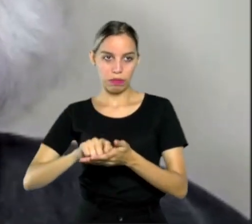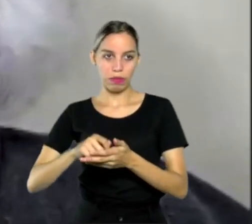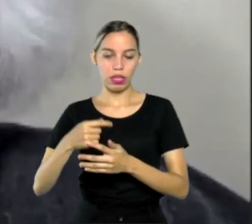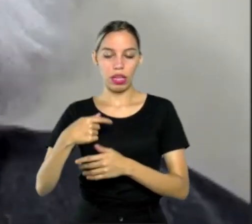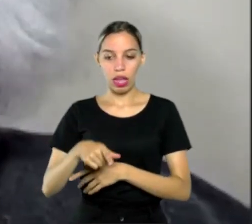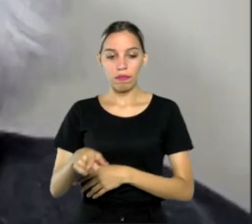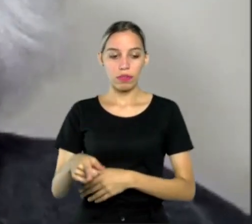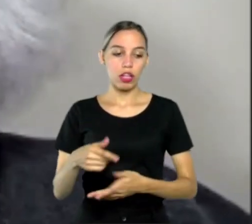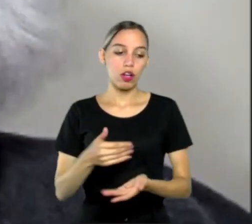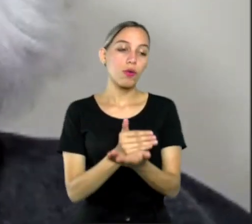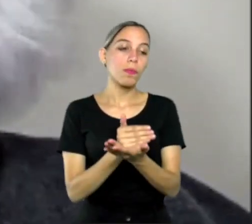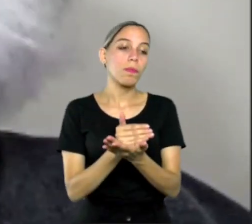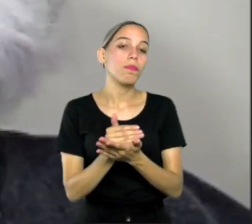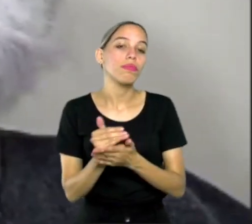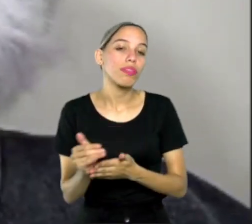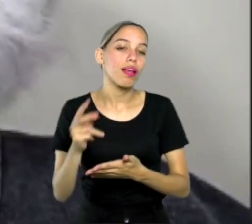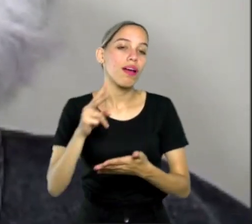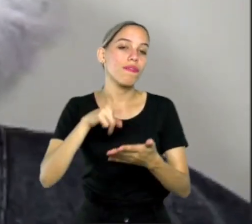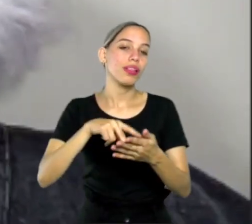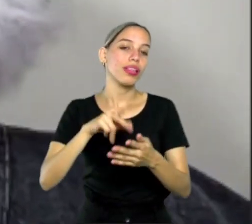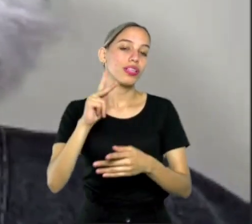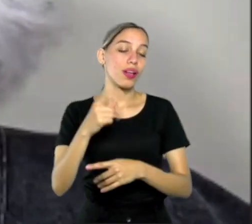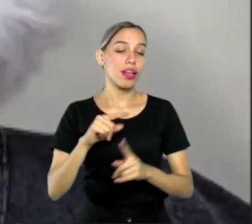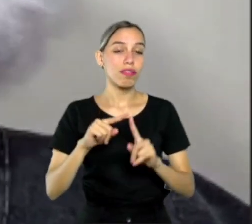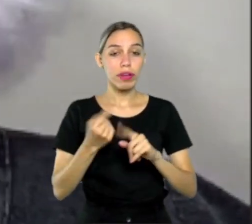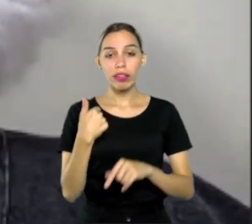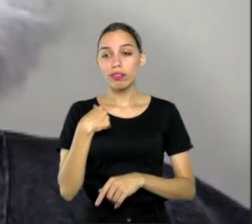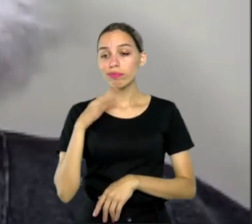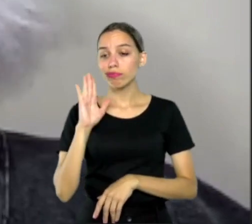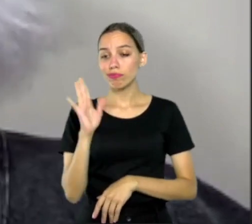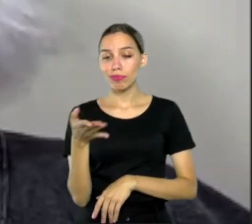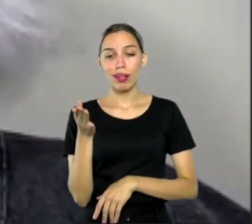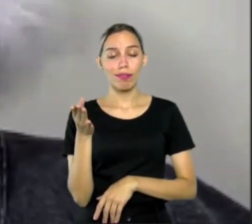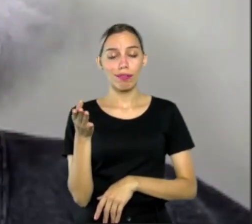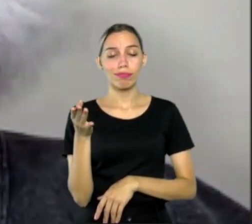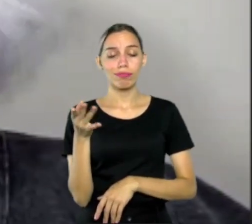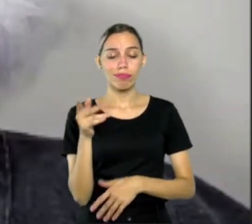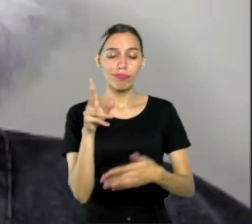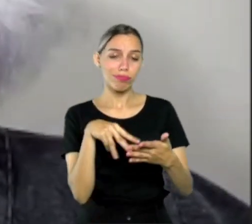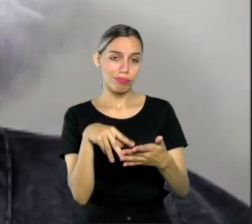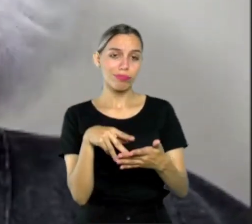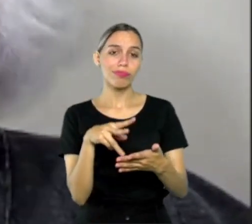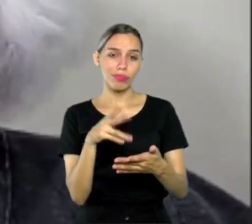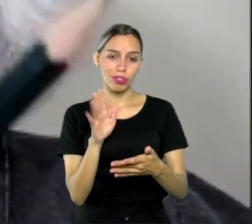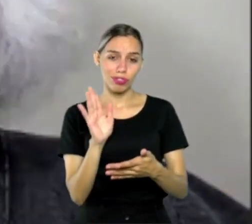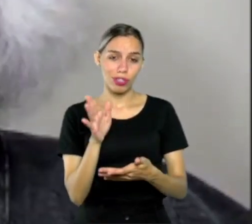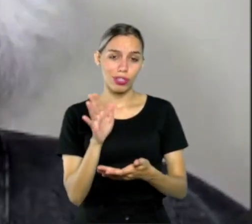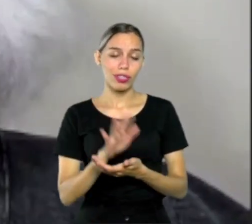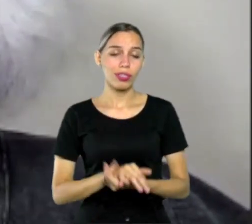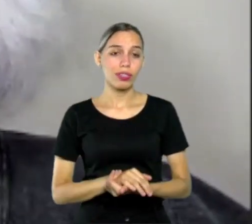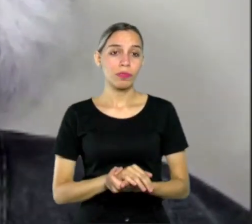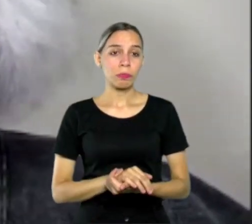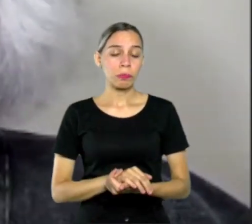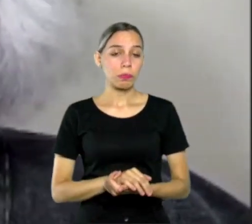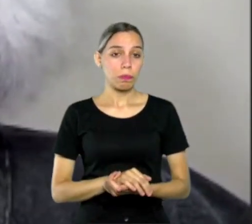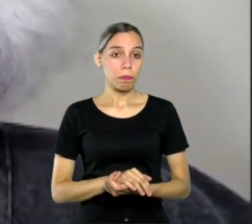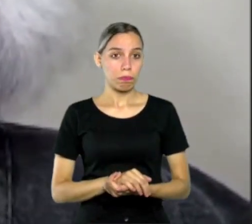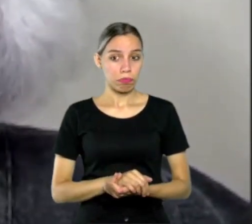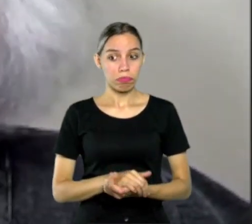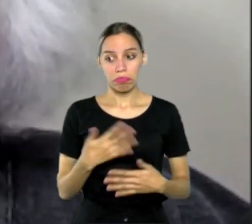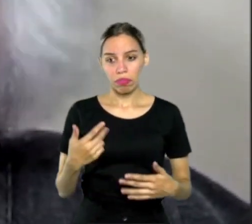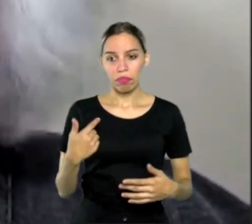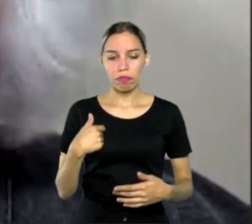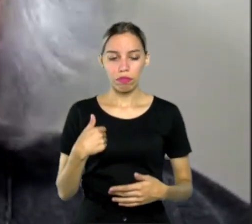né, e depois eu fui bem na escola, até nós mudarmos para o Colégio